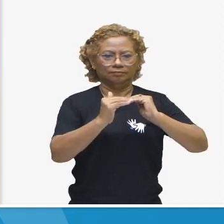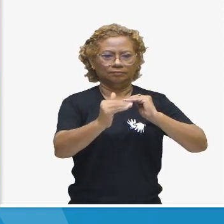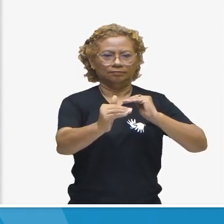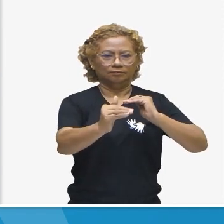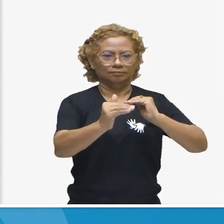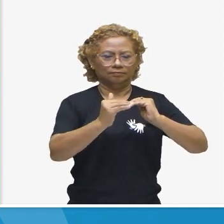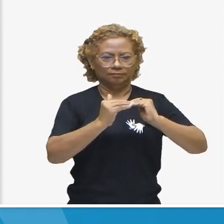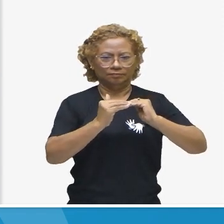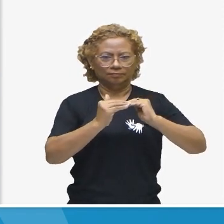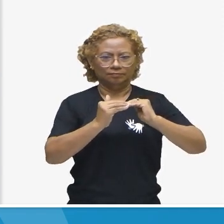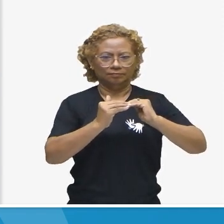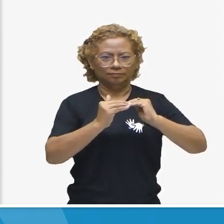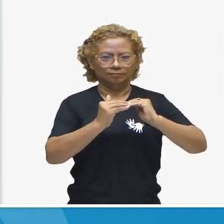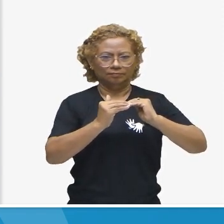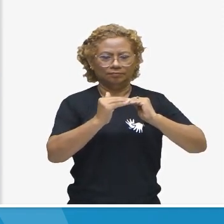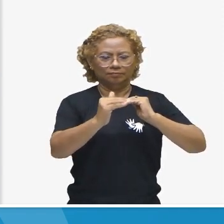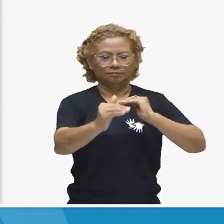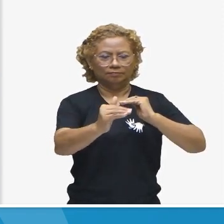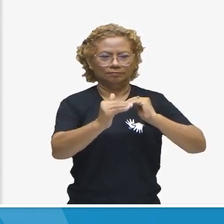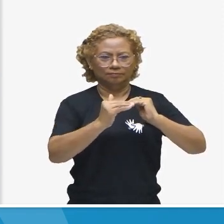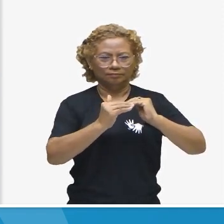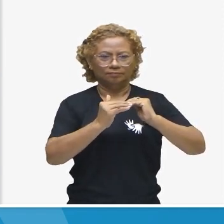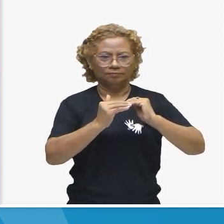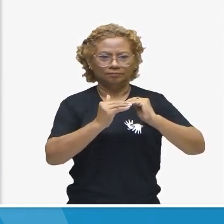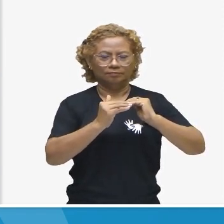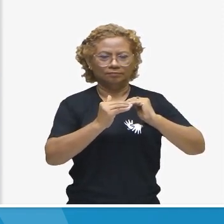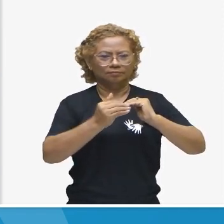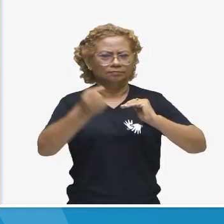sobre a projeção de um ponto,